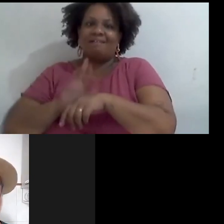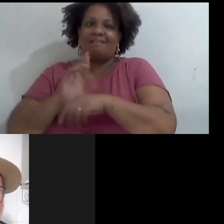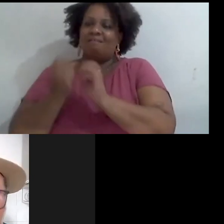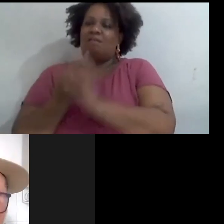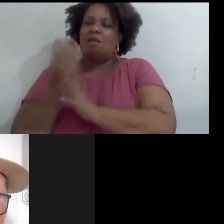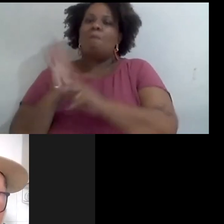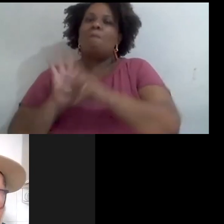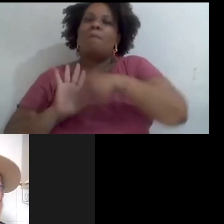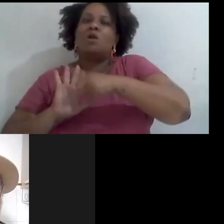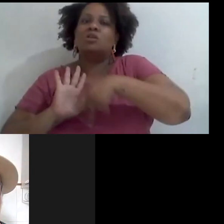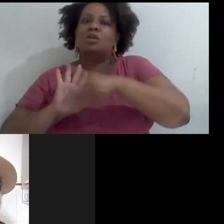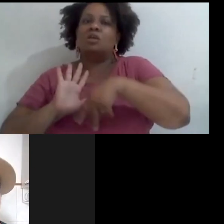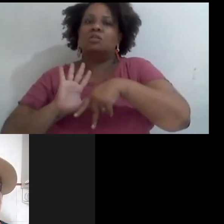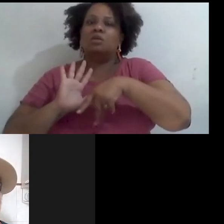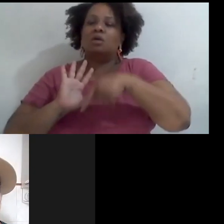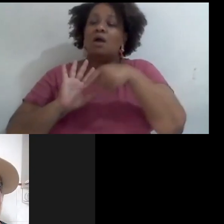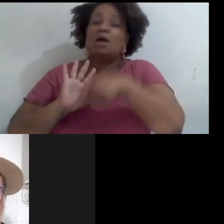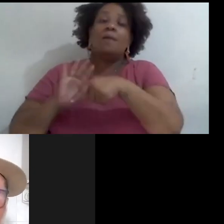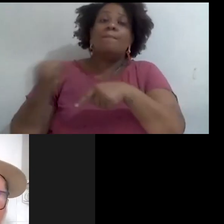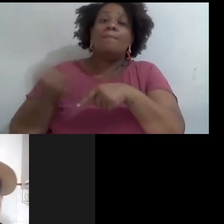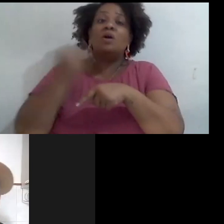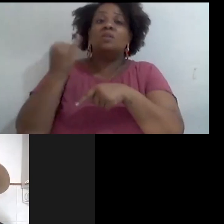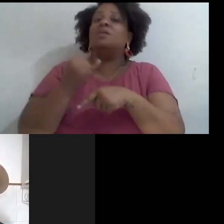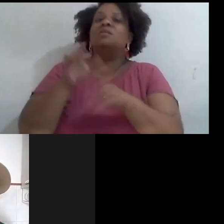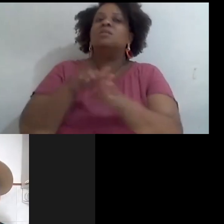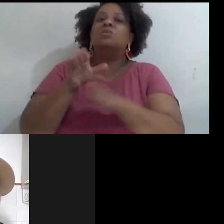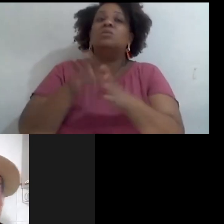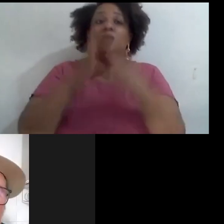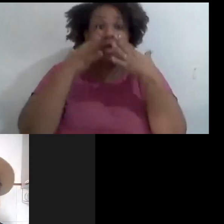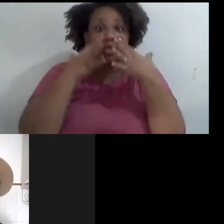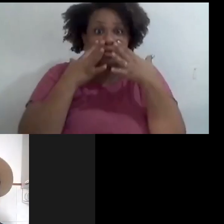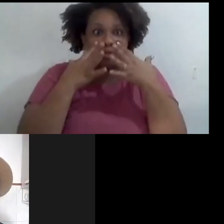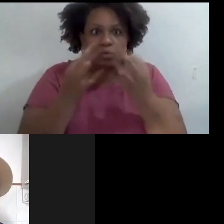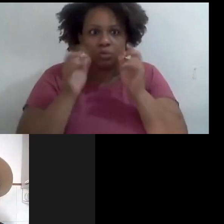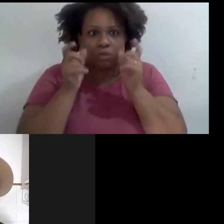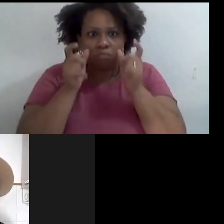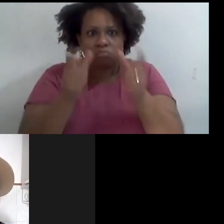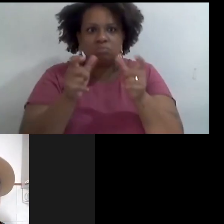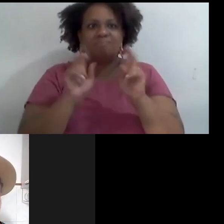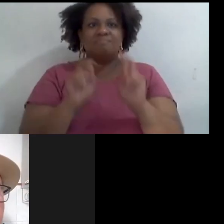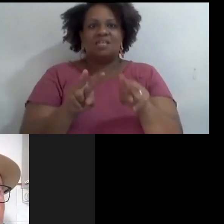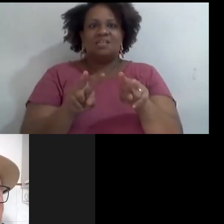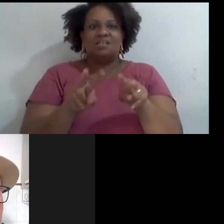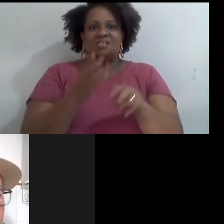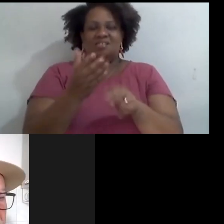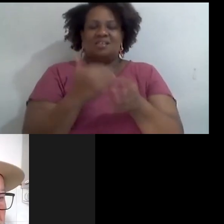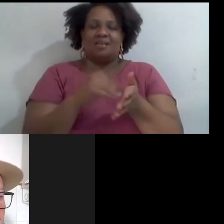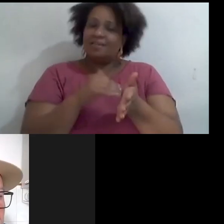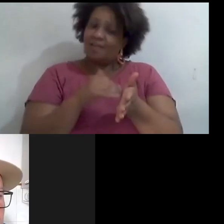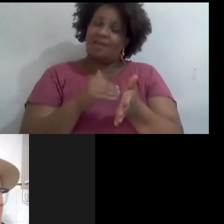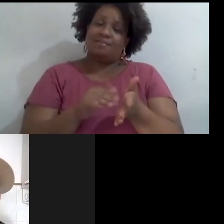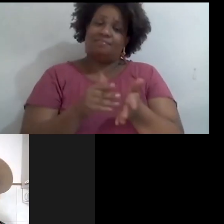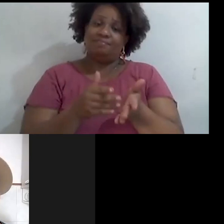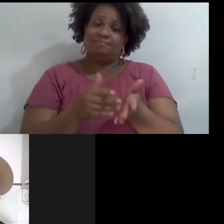a importância do conselho na escuta do nosso secretário. E é isso